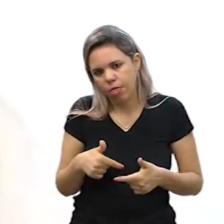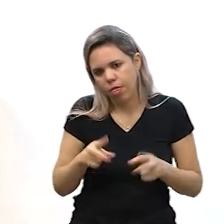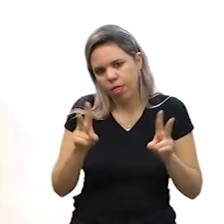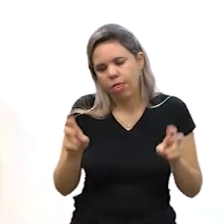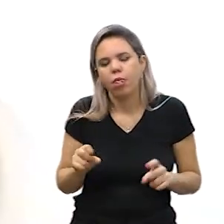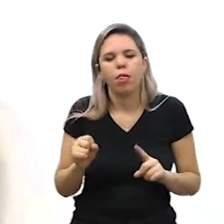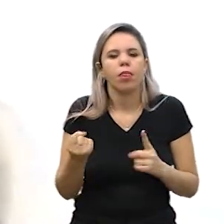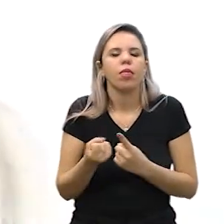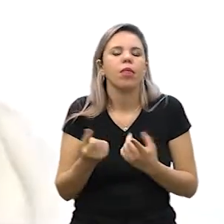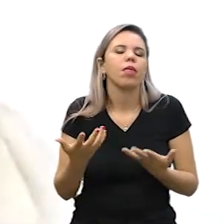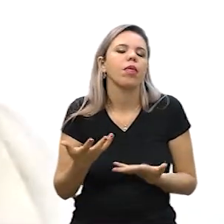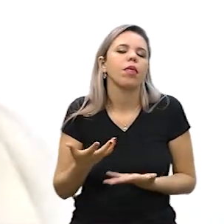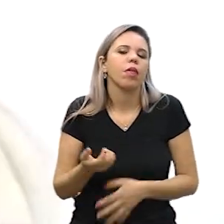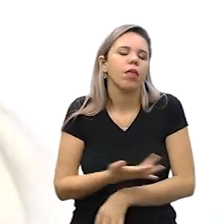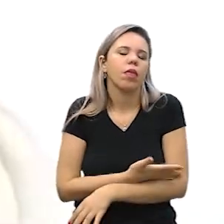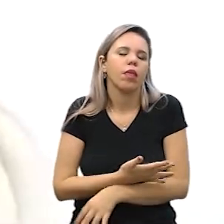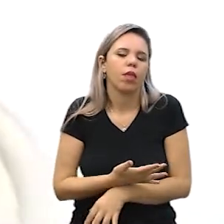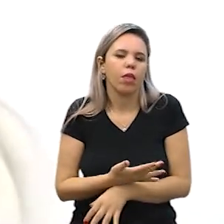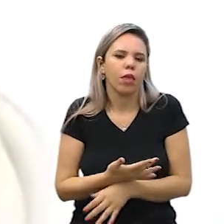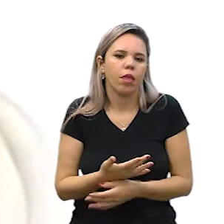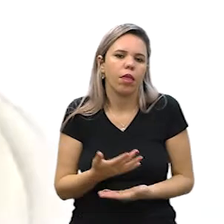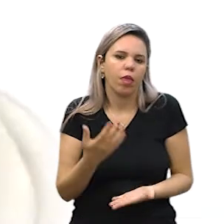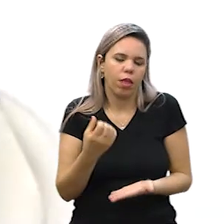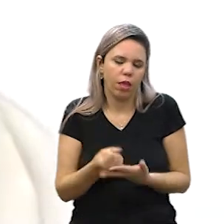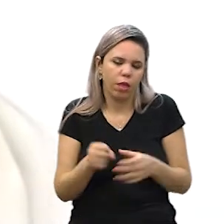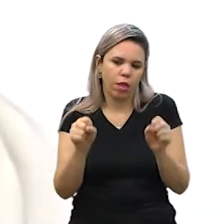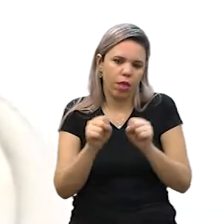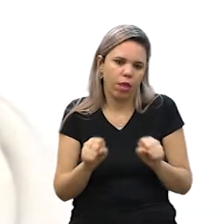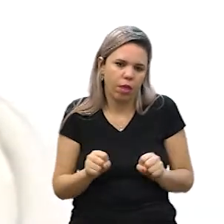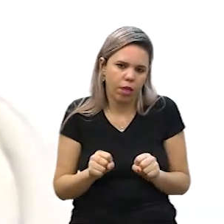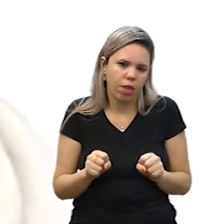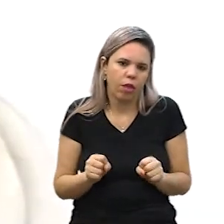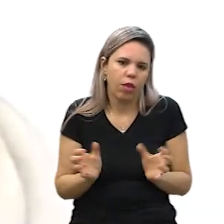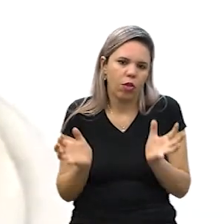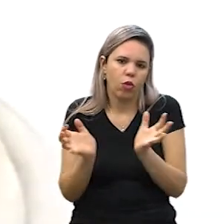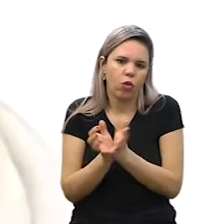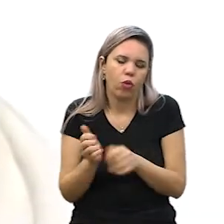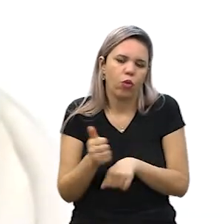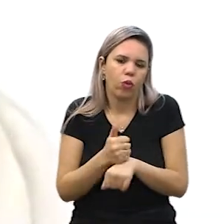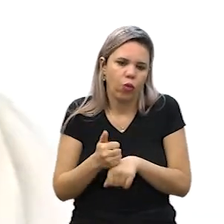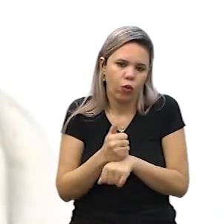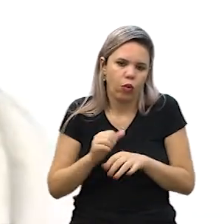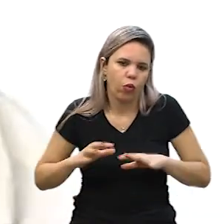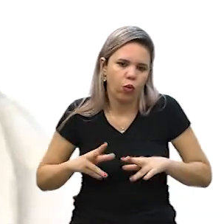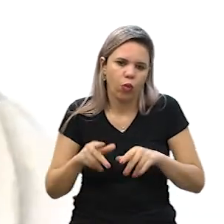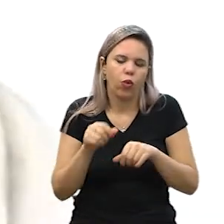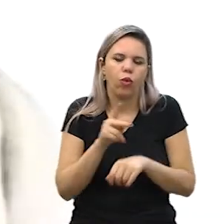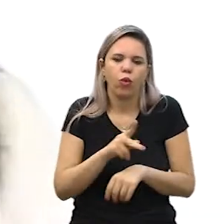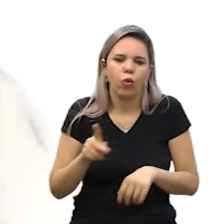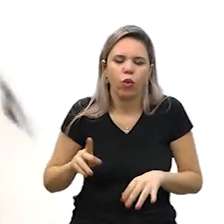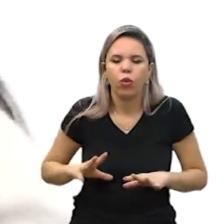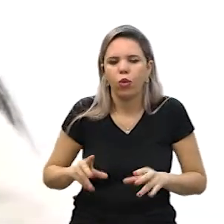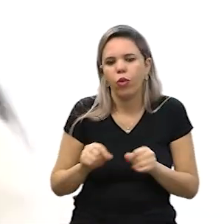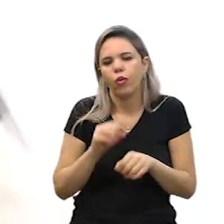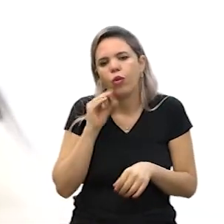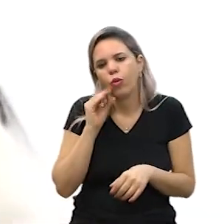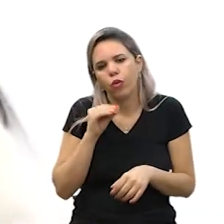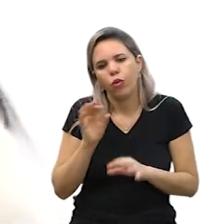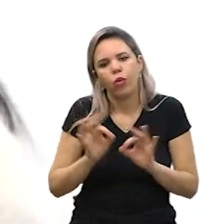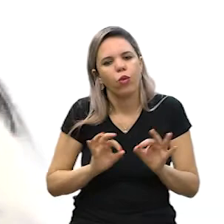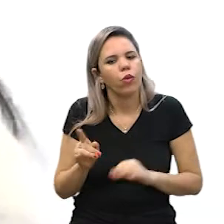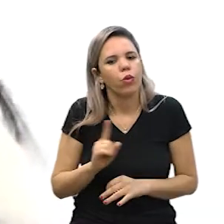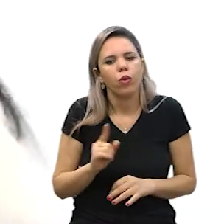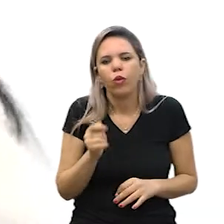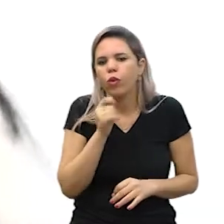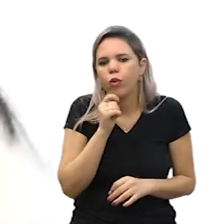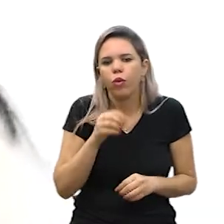questão socioemocional, esses soft skills, também do corpo docente. Por quê? O corpo docente ele não foi preparado